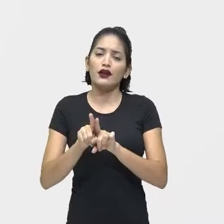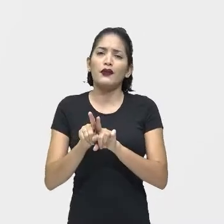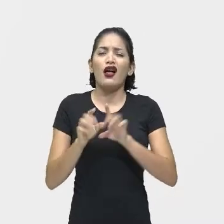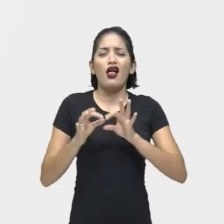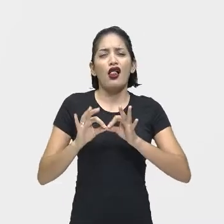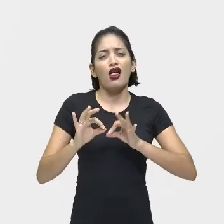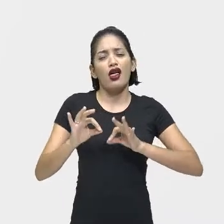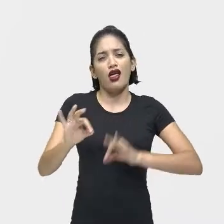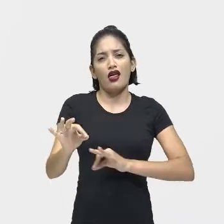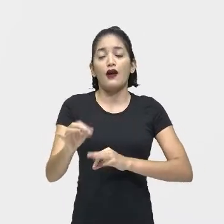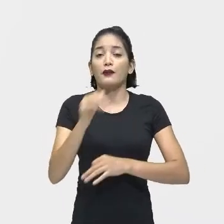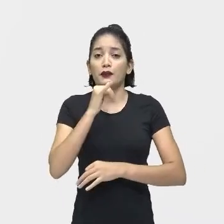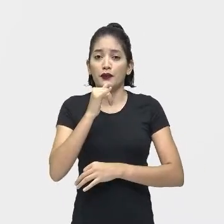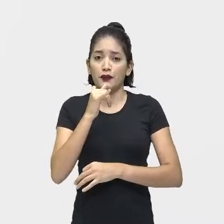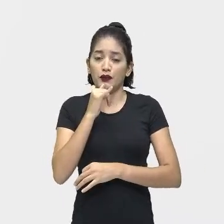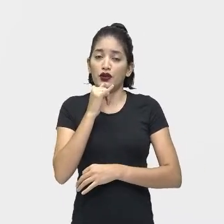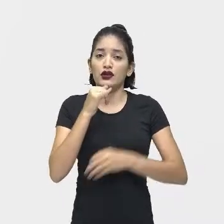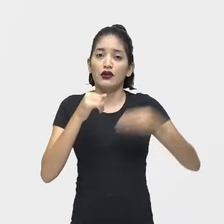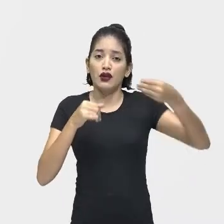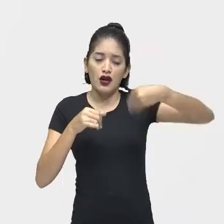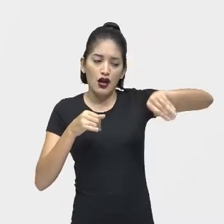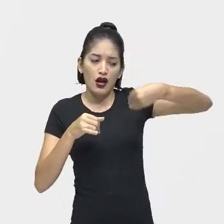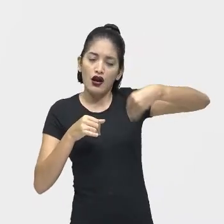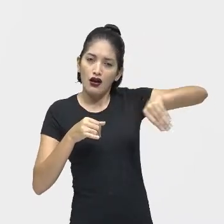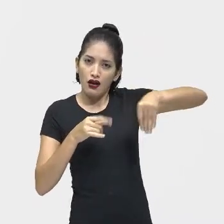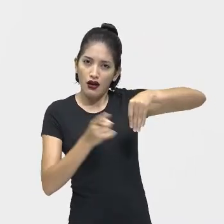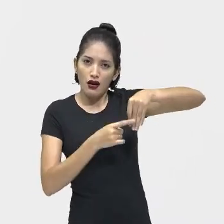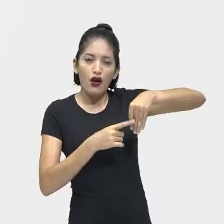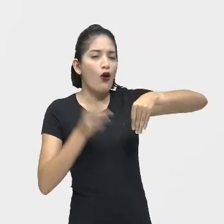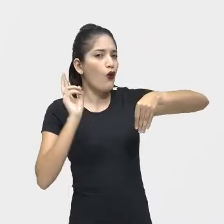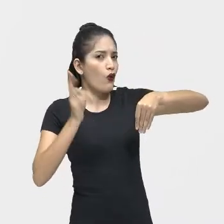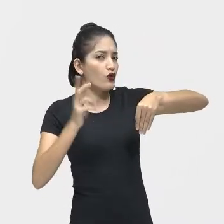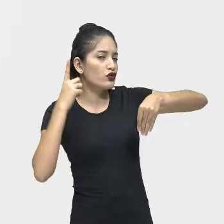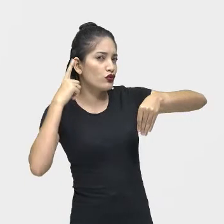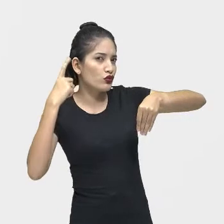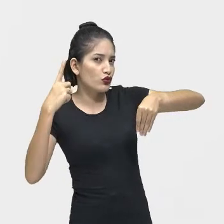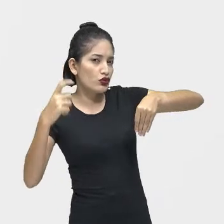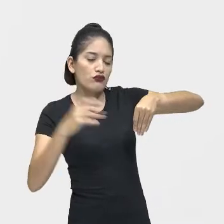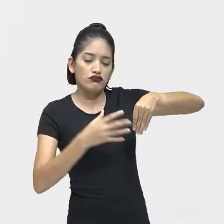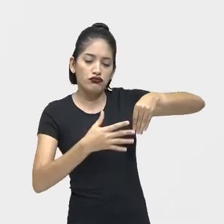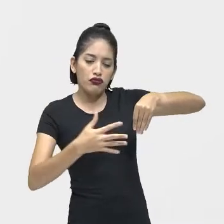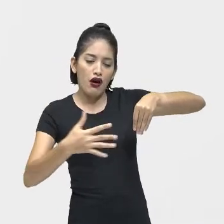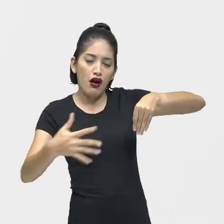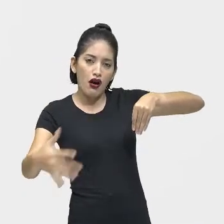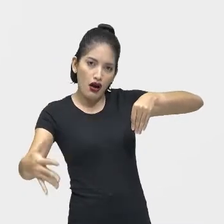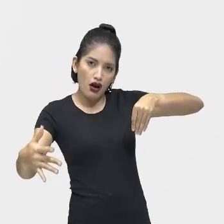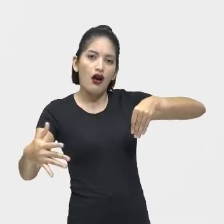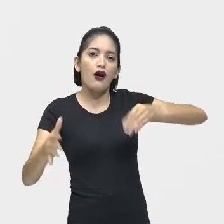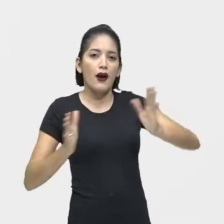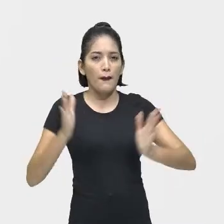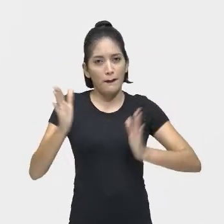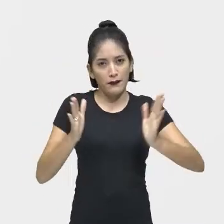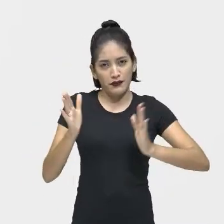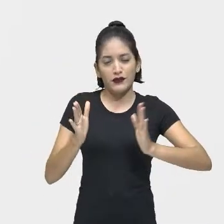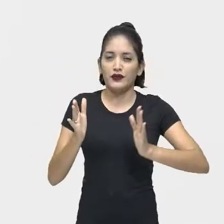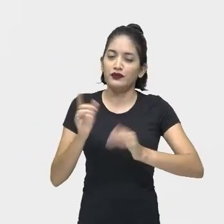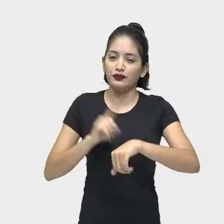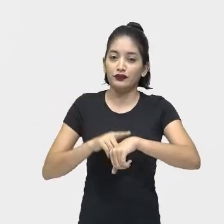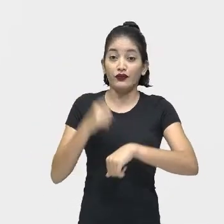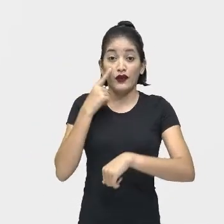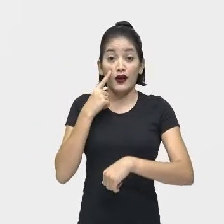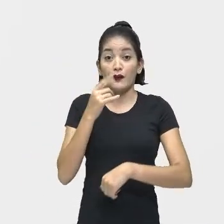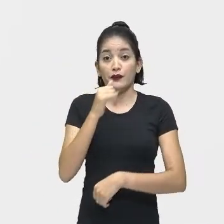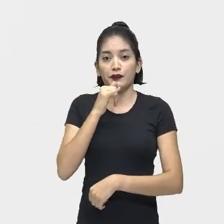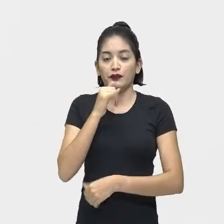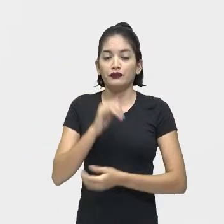longa, como os sons dos sinos que permanecem soando por um período de tempo maior. Vamos ver o